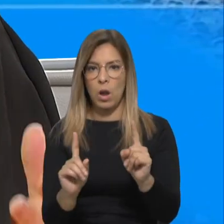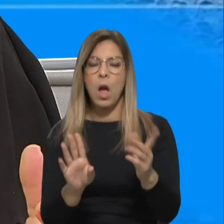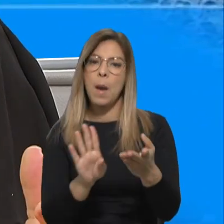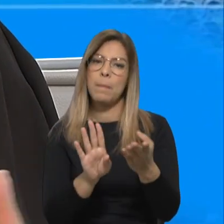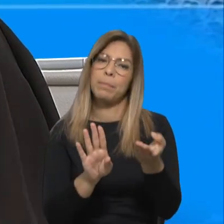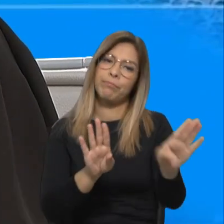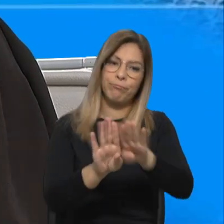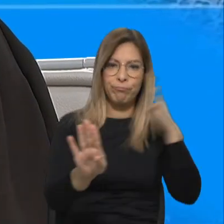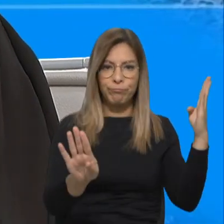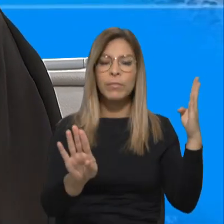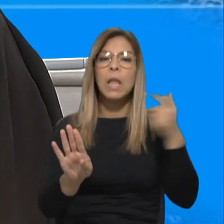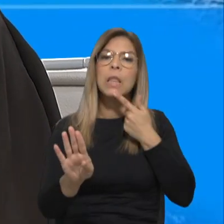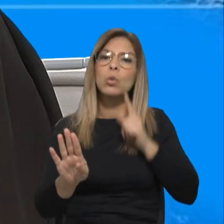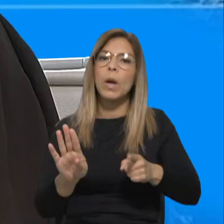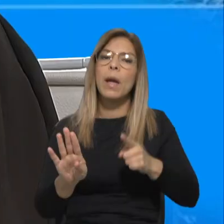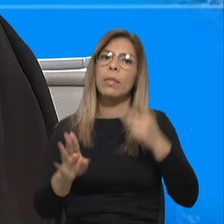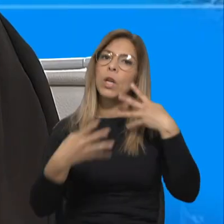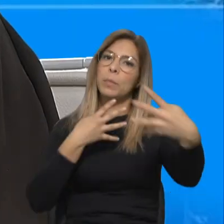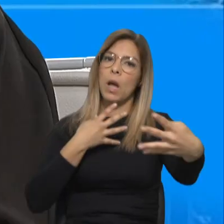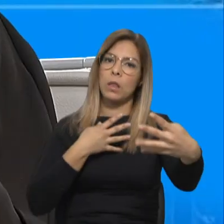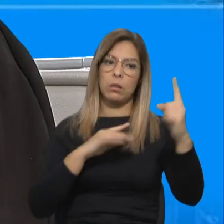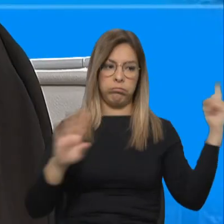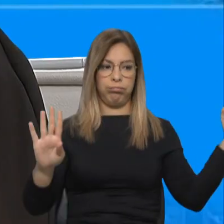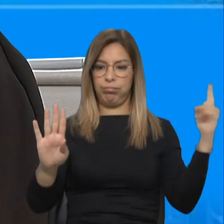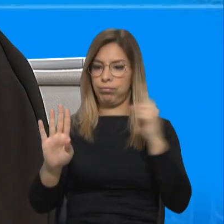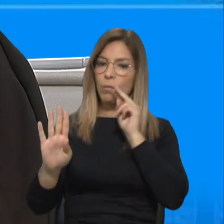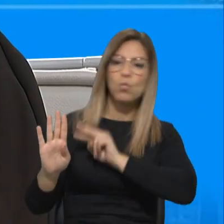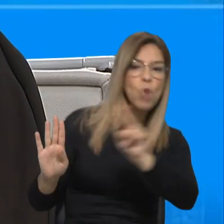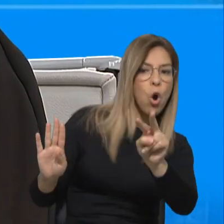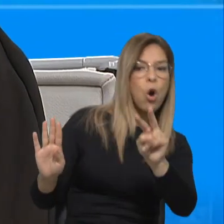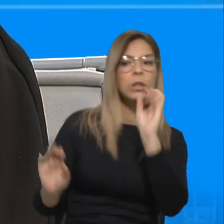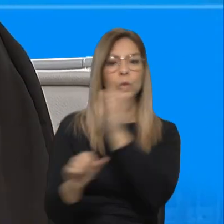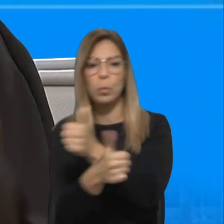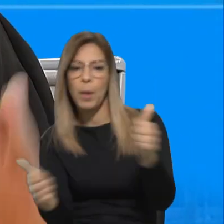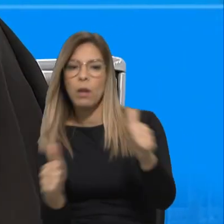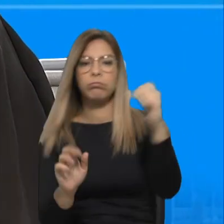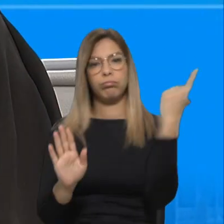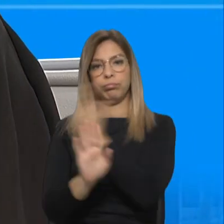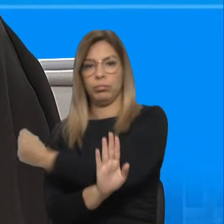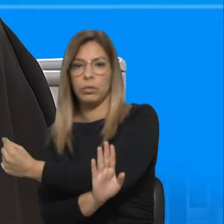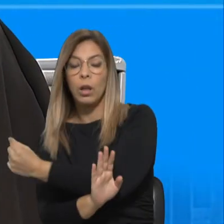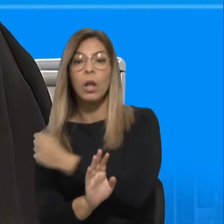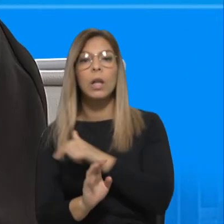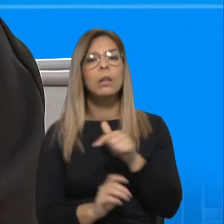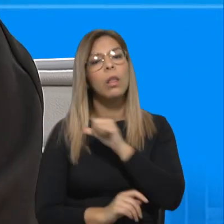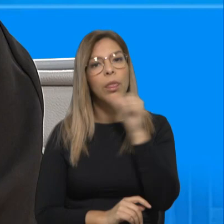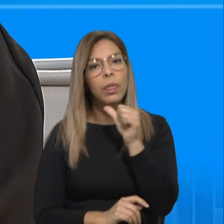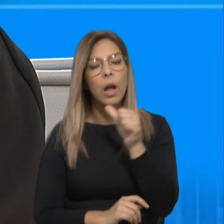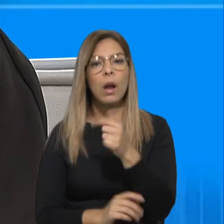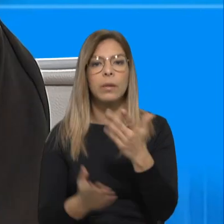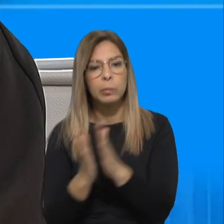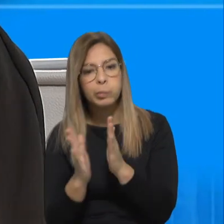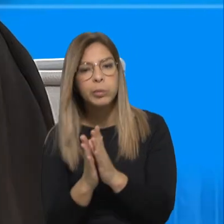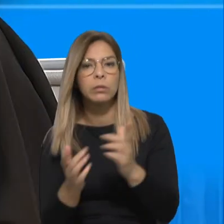de abertura. E é muito importante, por isso é que deve haver, e é muito esse o foco destas ações com as dioceses e com as congregações, é importante